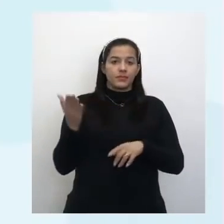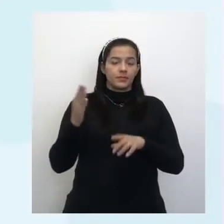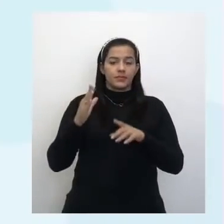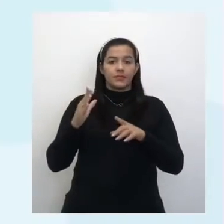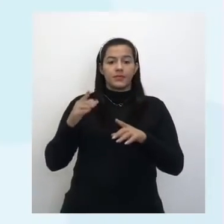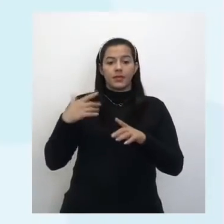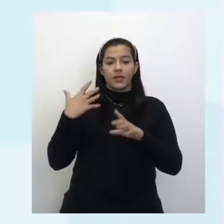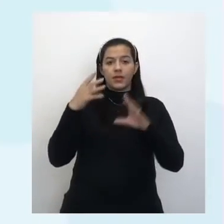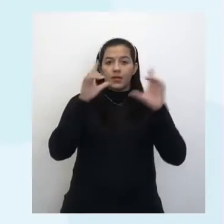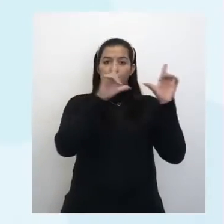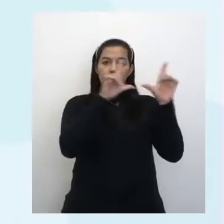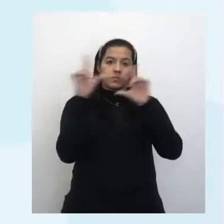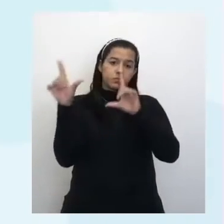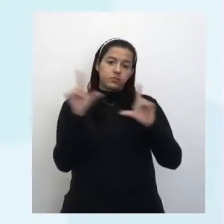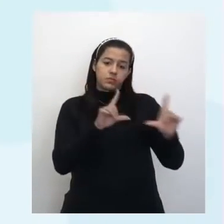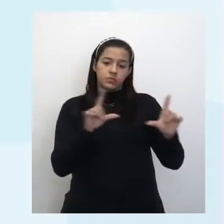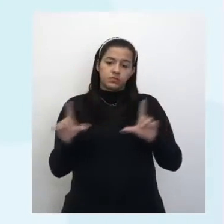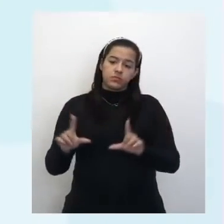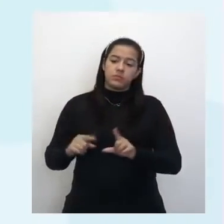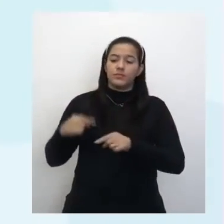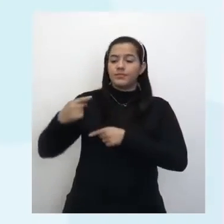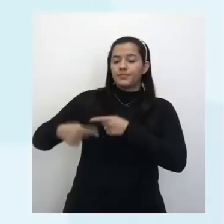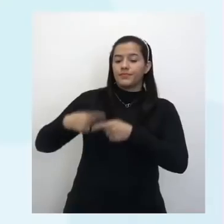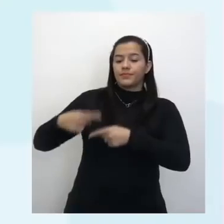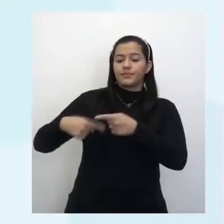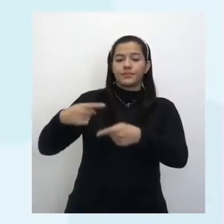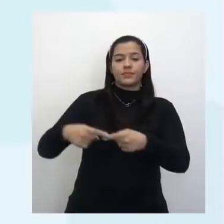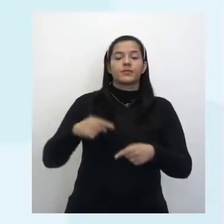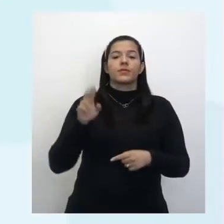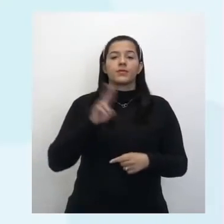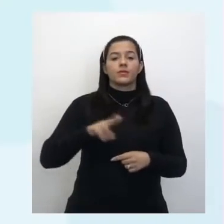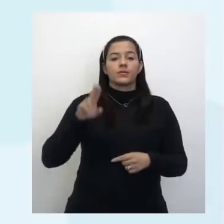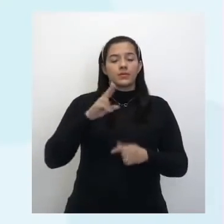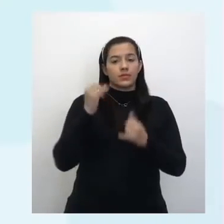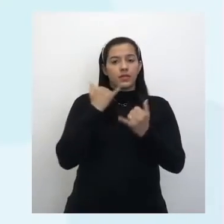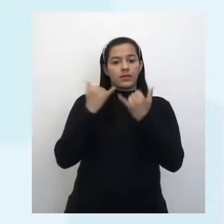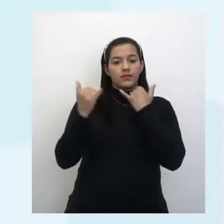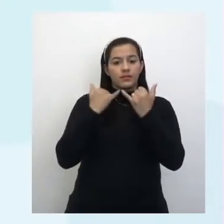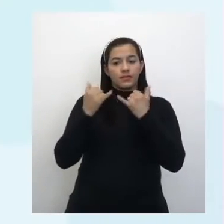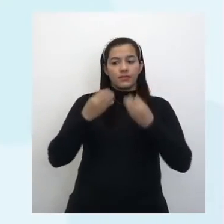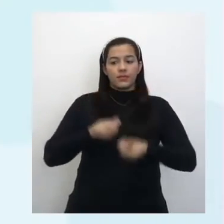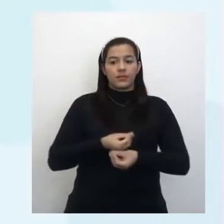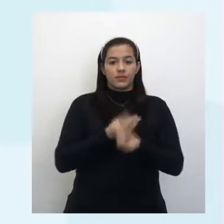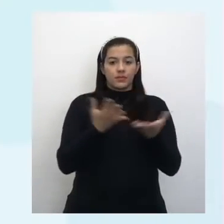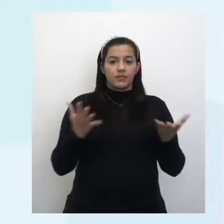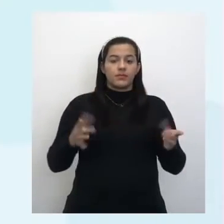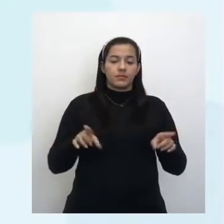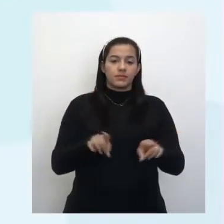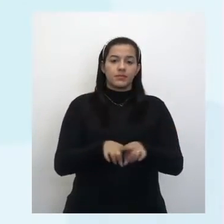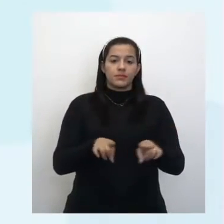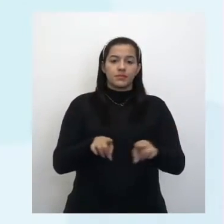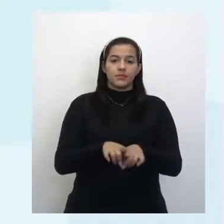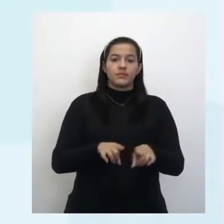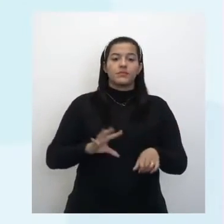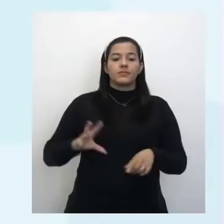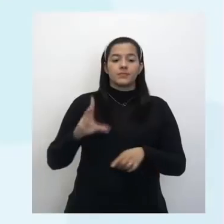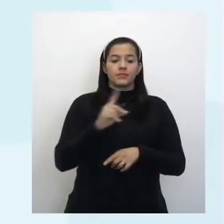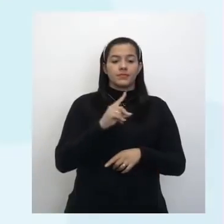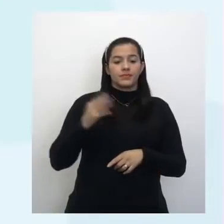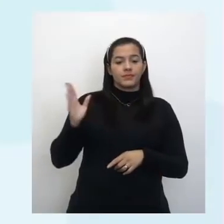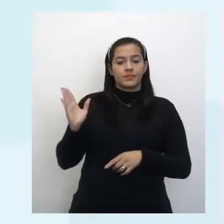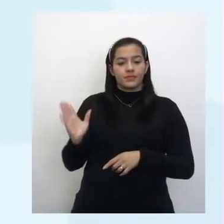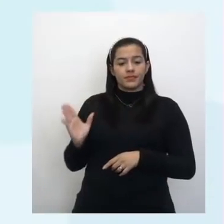sua própria árvore genealógica você pode criar uma composition usando a informação compartilhando aí né tem em inglês em SP